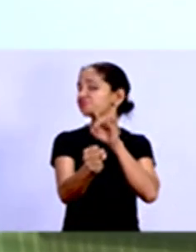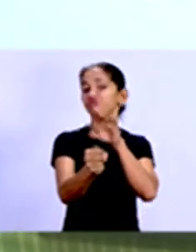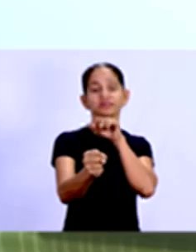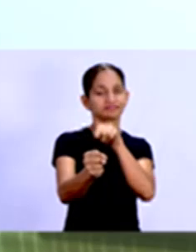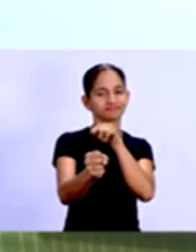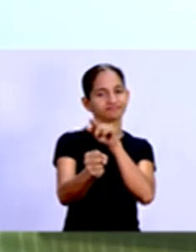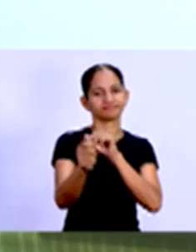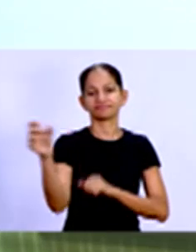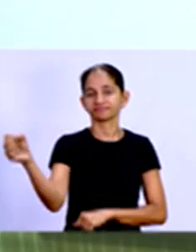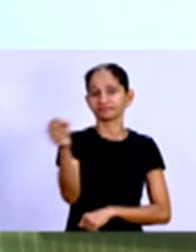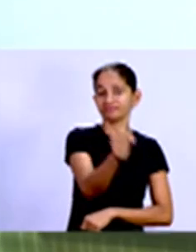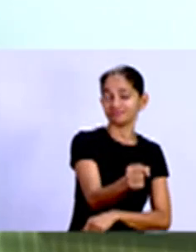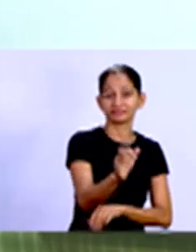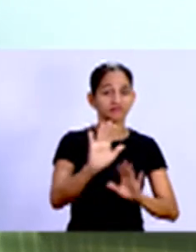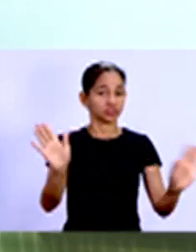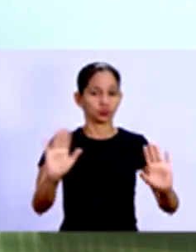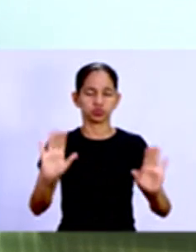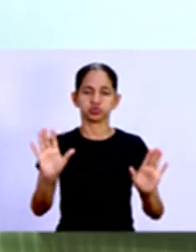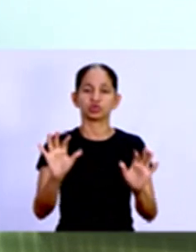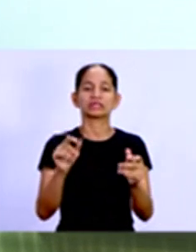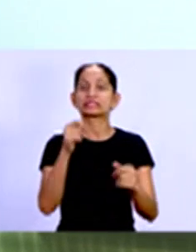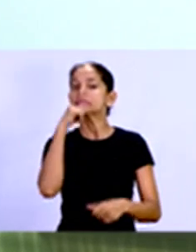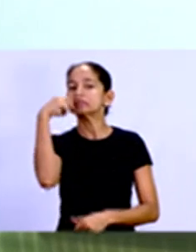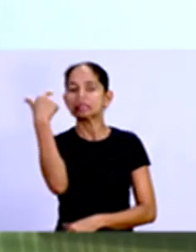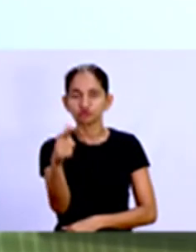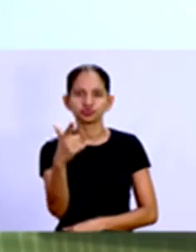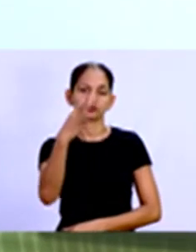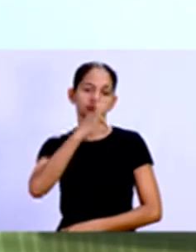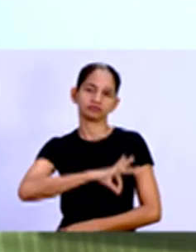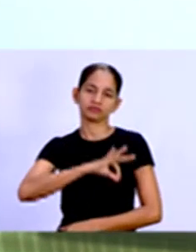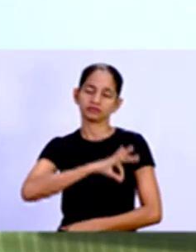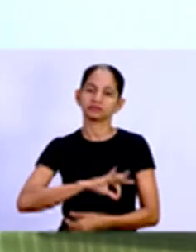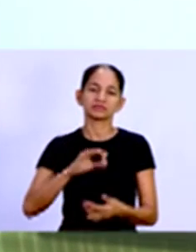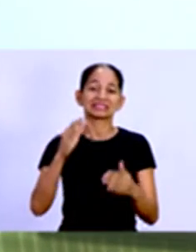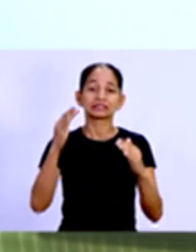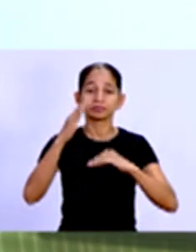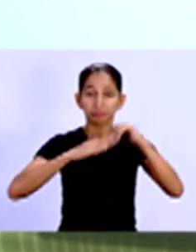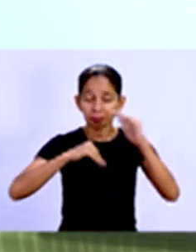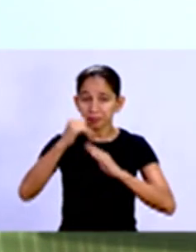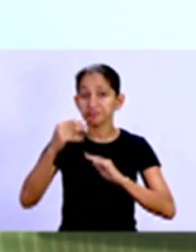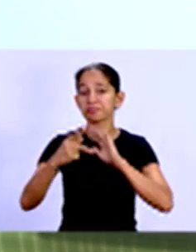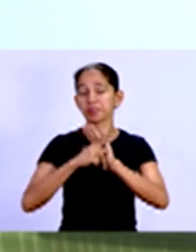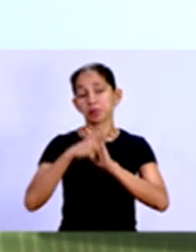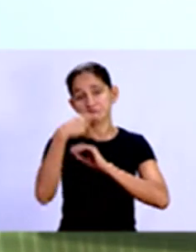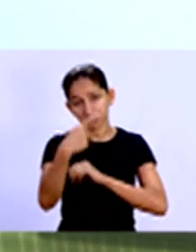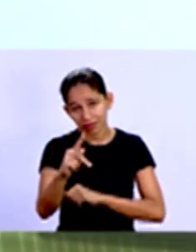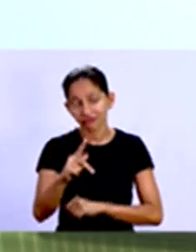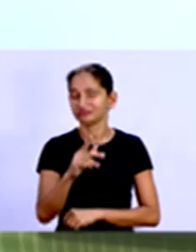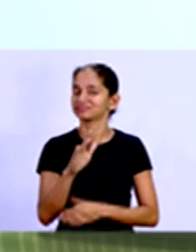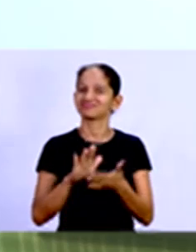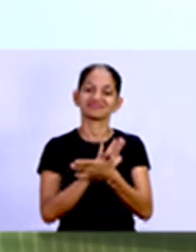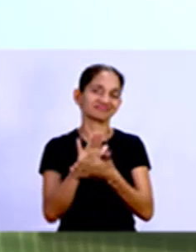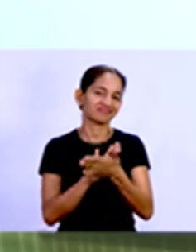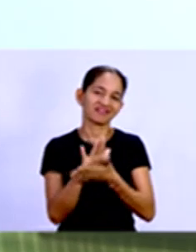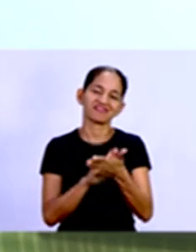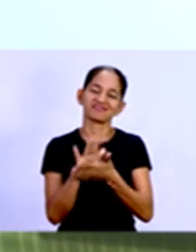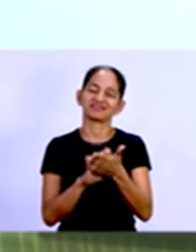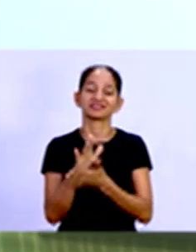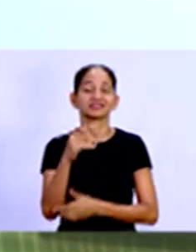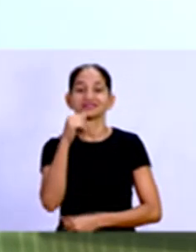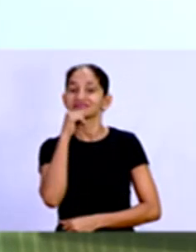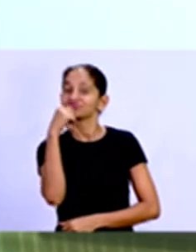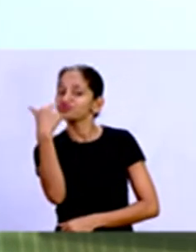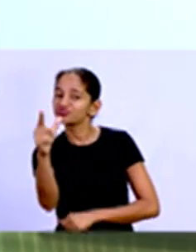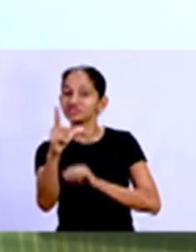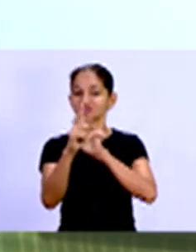não tinha remuneração, ou seja, não recebia salário, e além de não receber salário, ela não estava